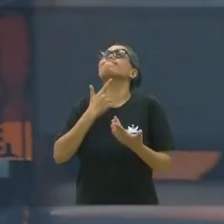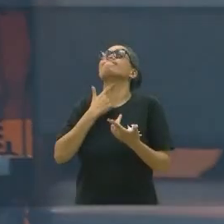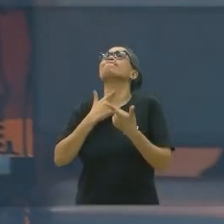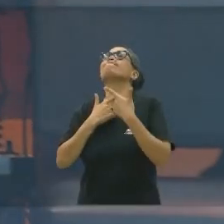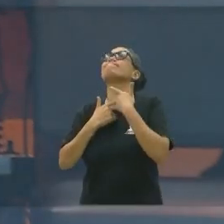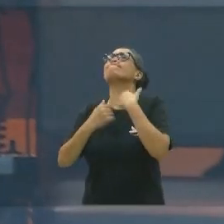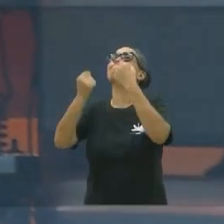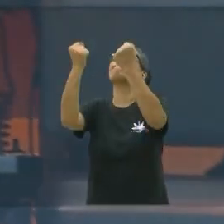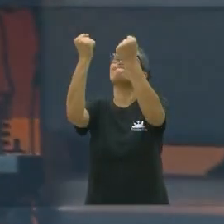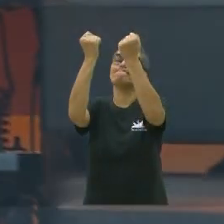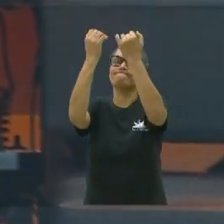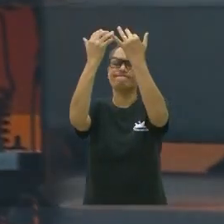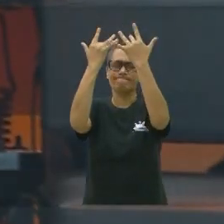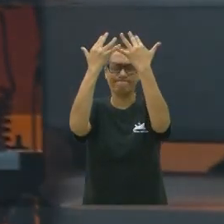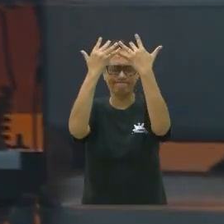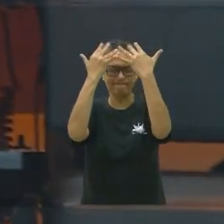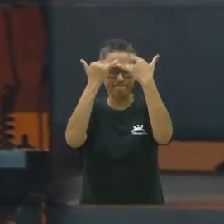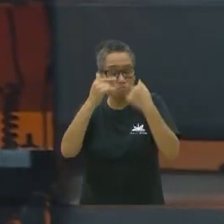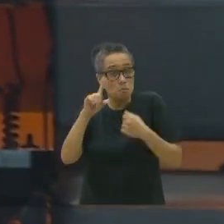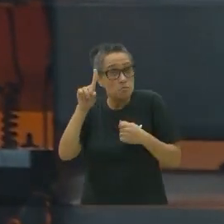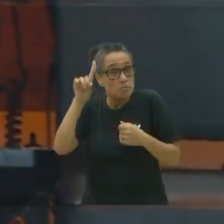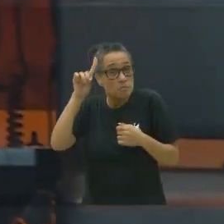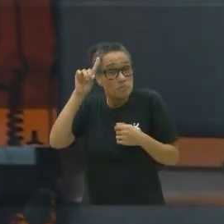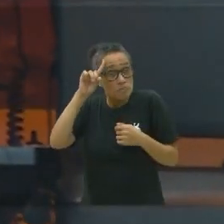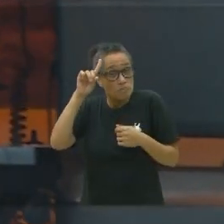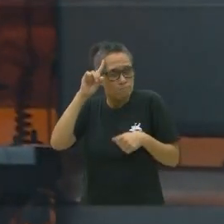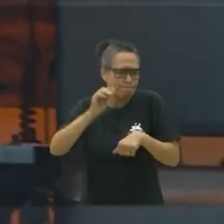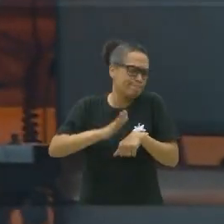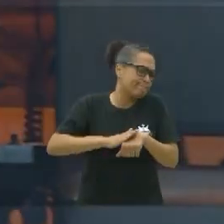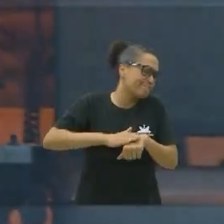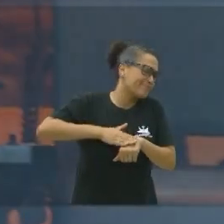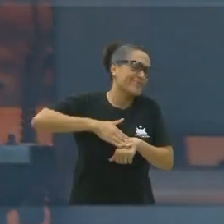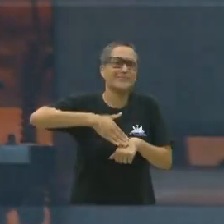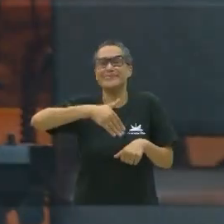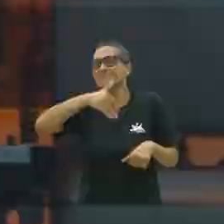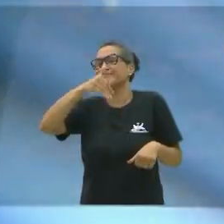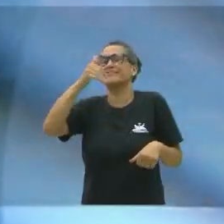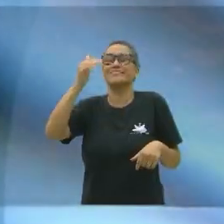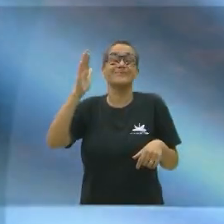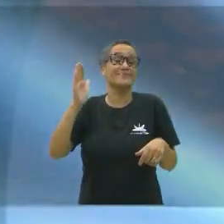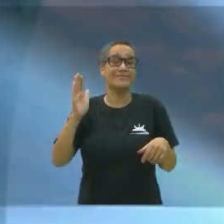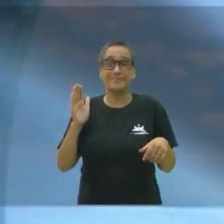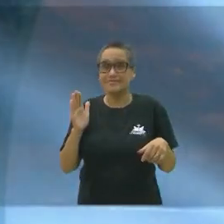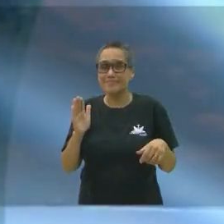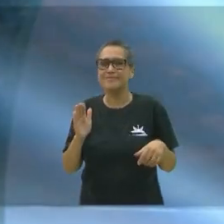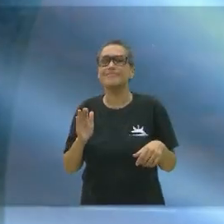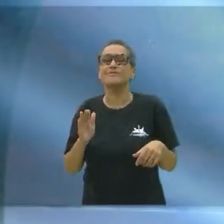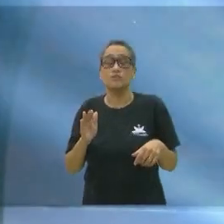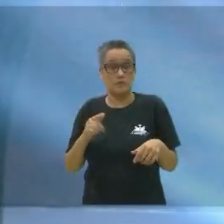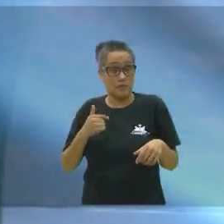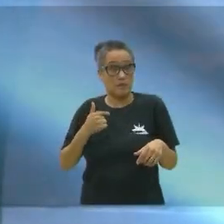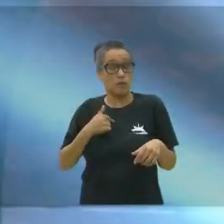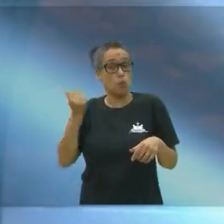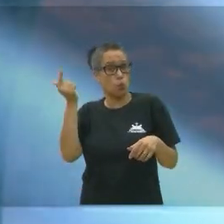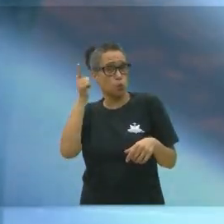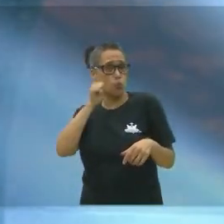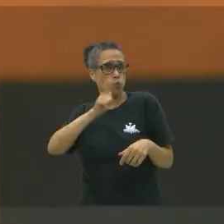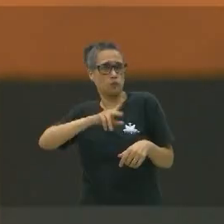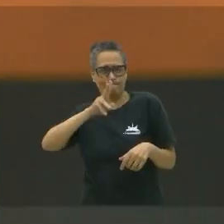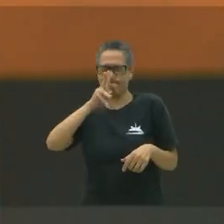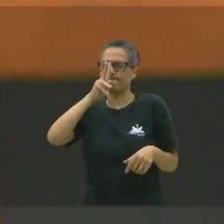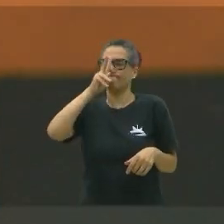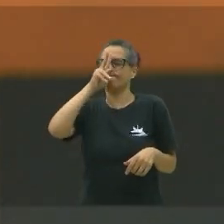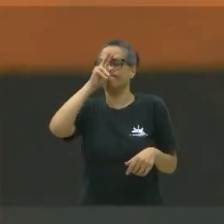Tua graça cada dia mais. Sou mais forte, vou